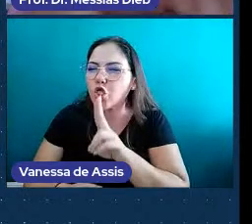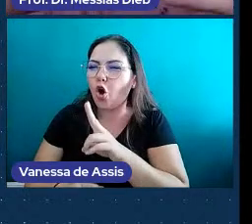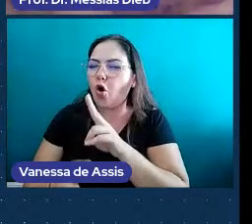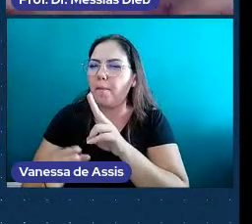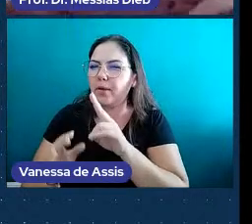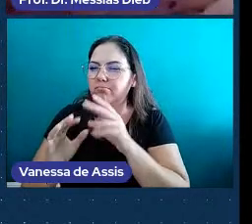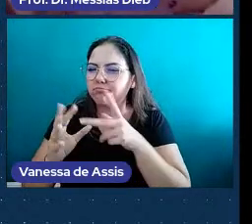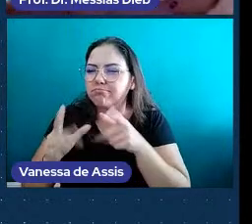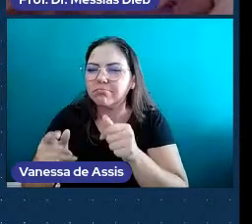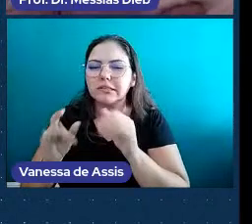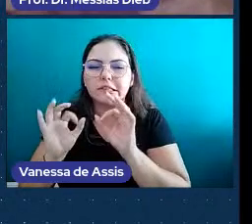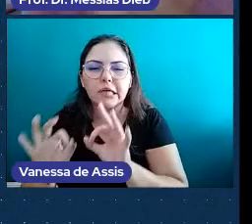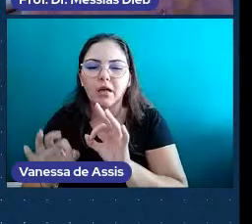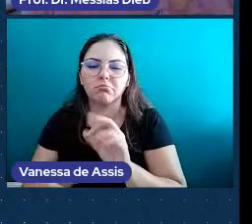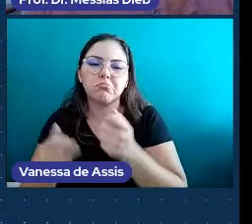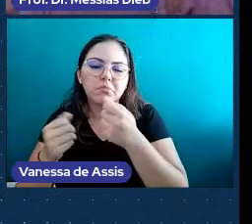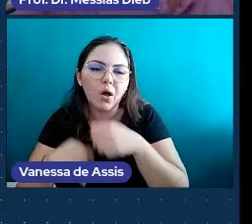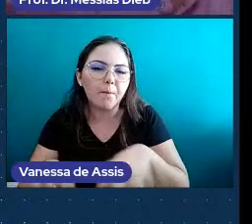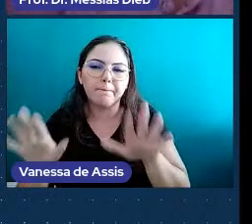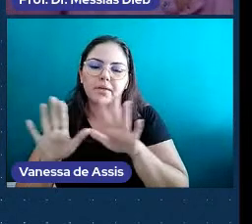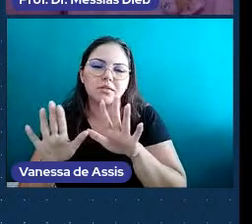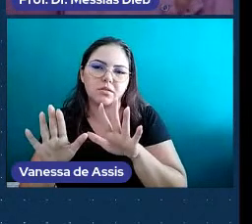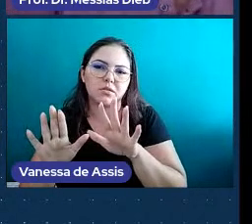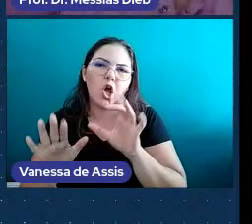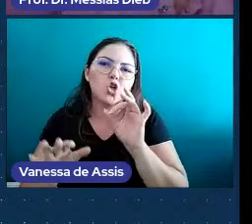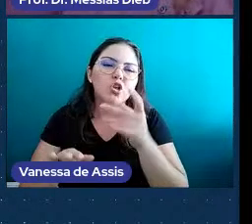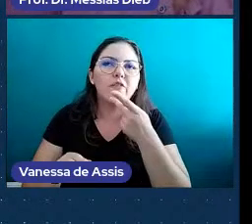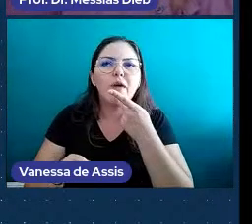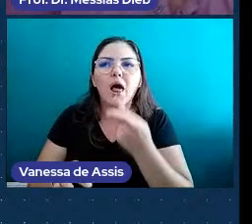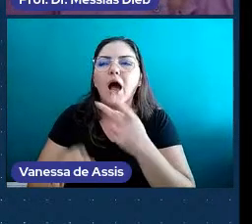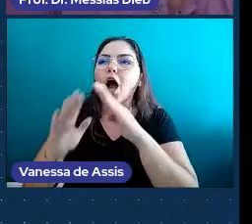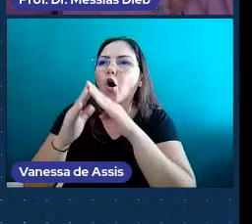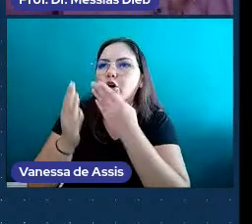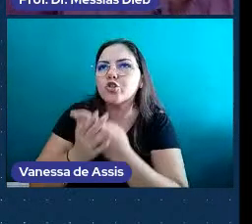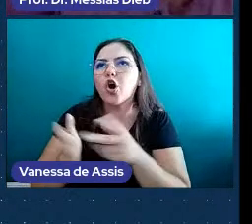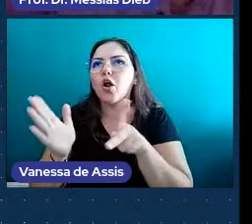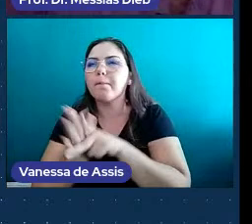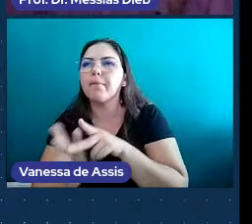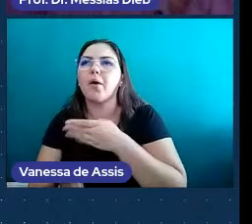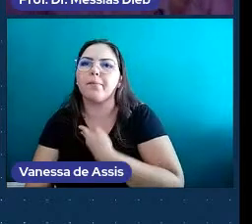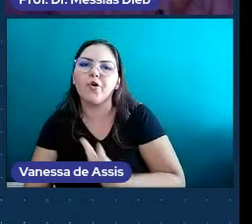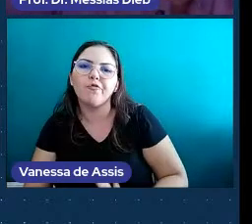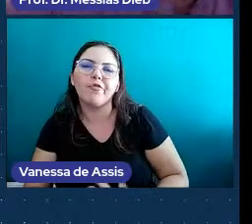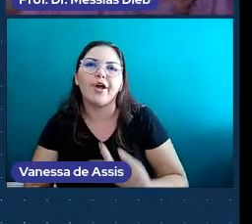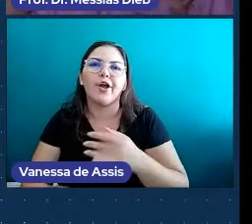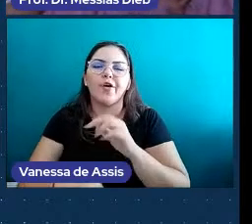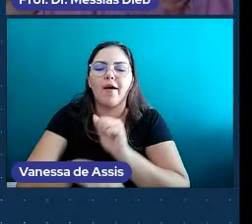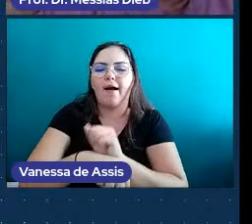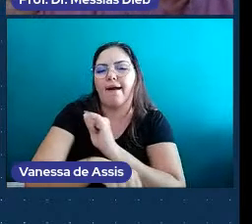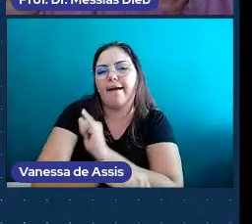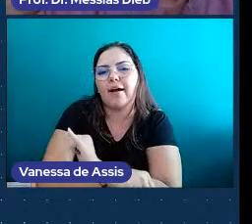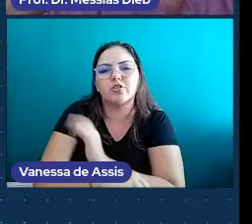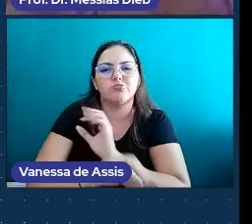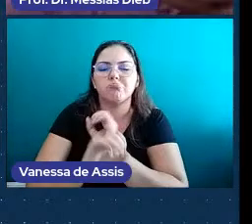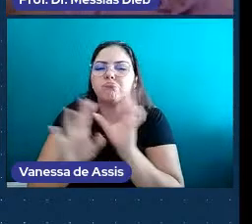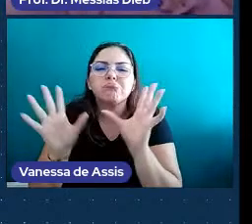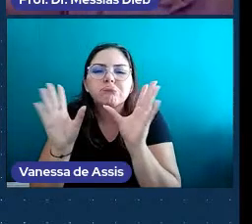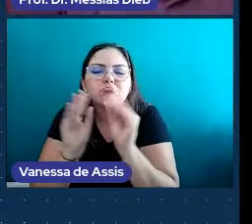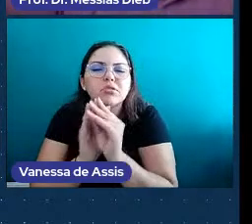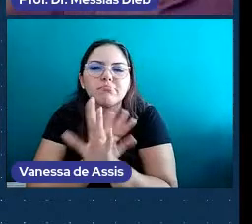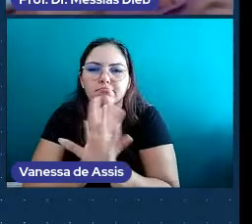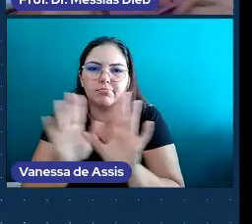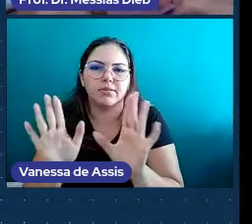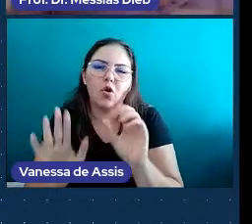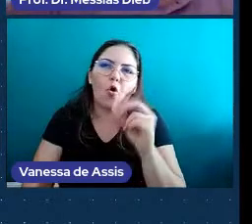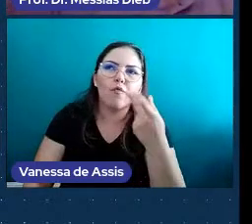E depois que eu contar toda a história, né, no sentido de planejar como é que eu pretendo fazer a pesquisa, eu vou